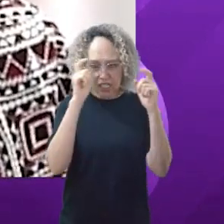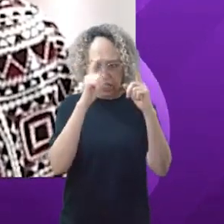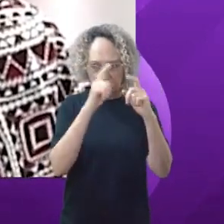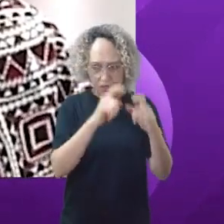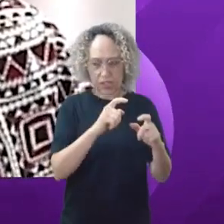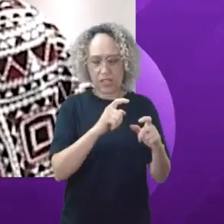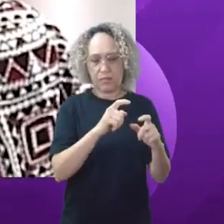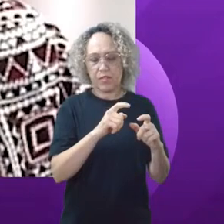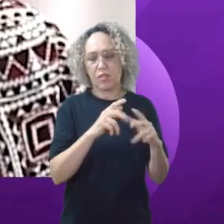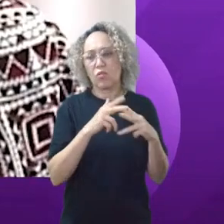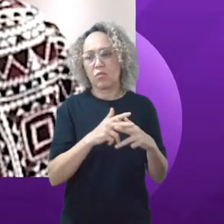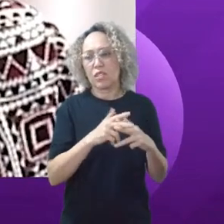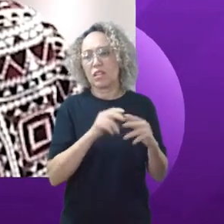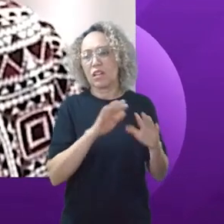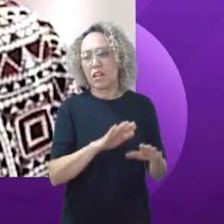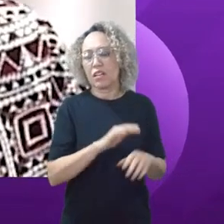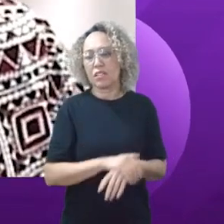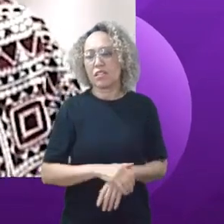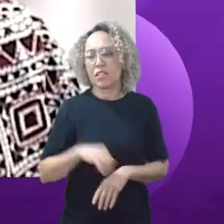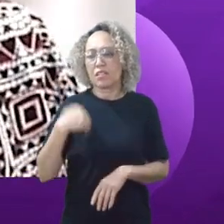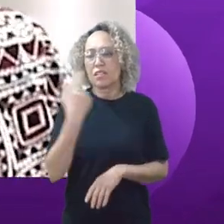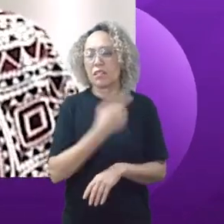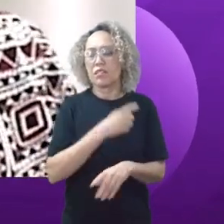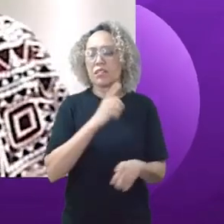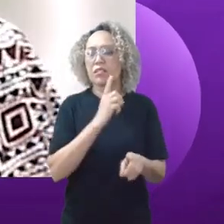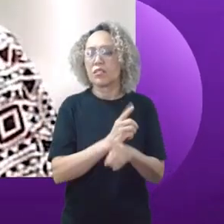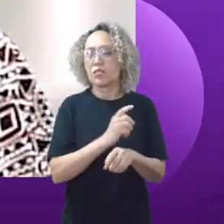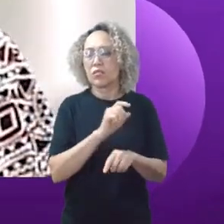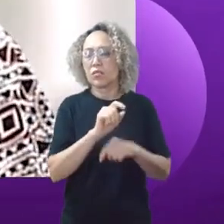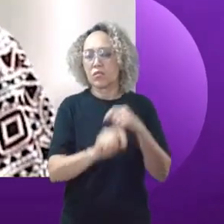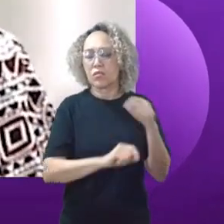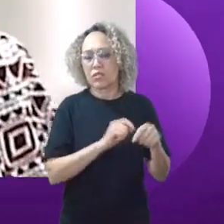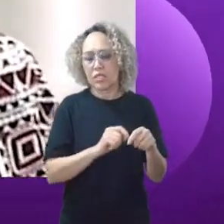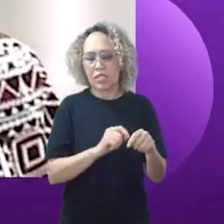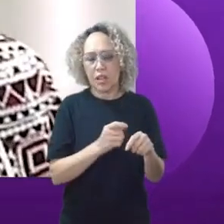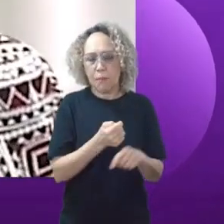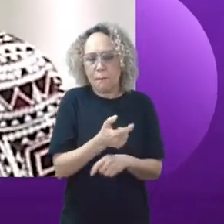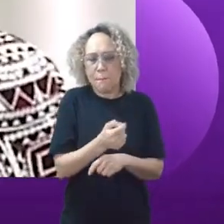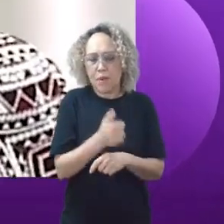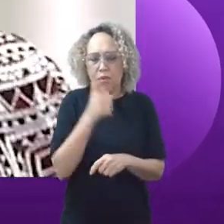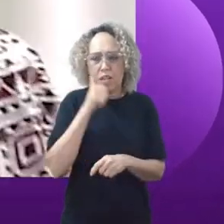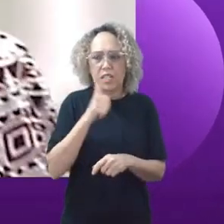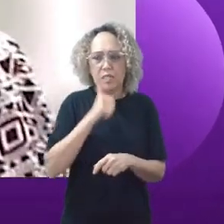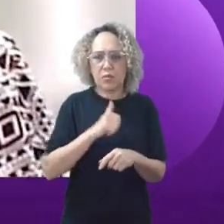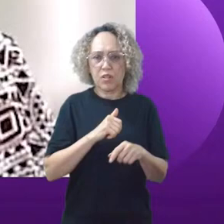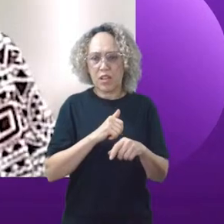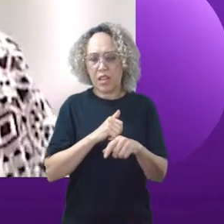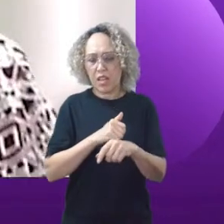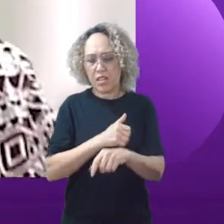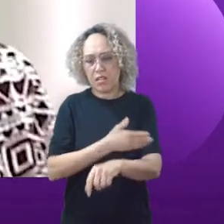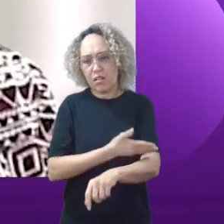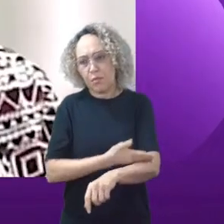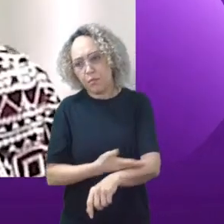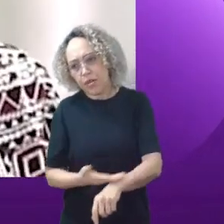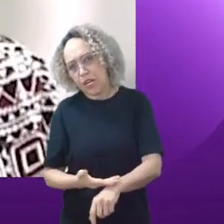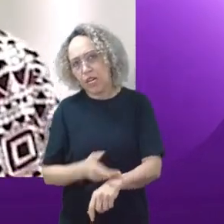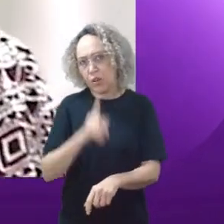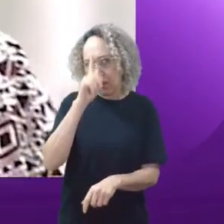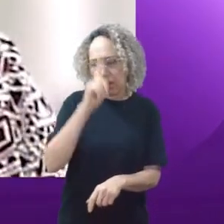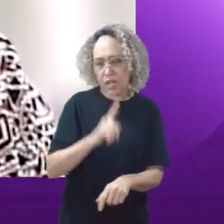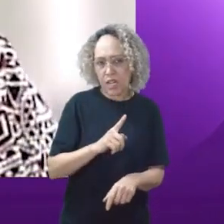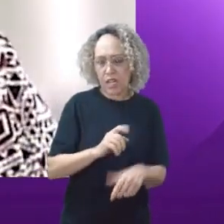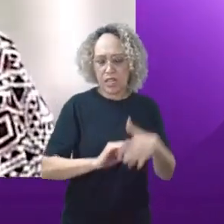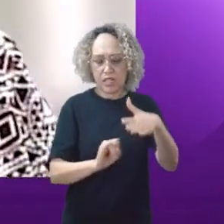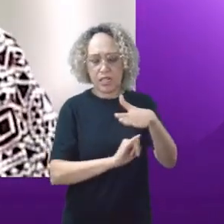mais complicada. A gente encontra poucas mulheres não negras na condição de